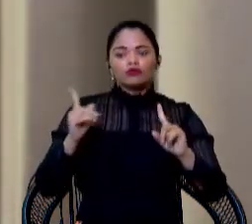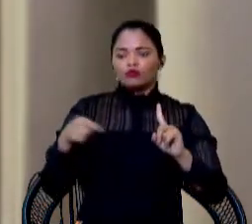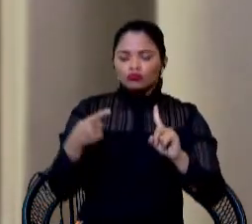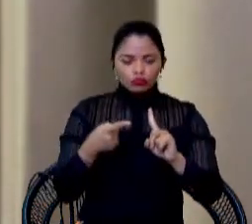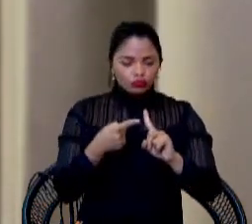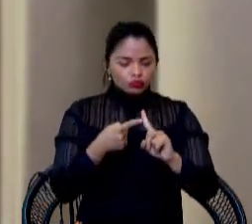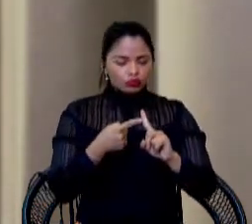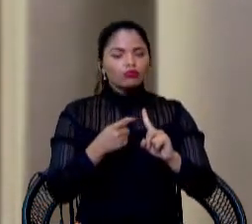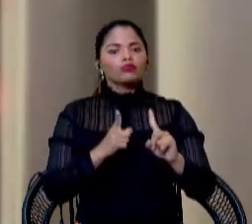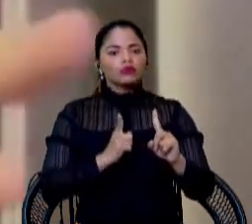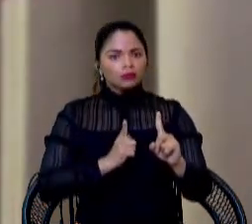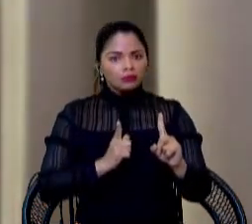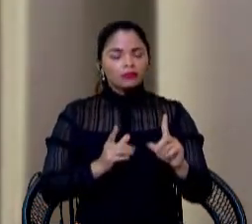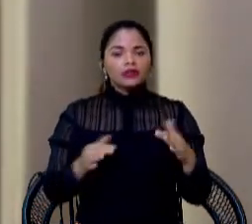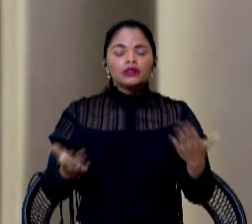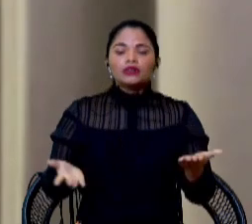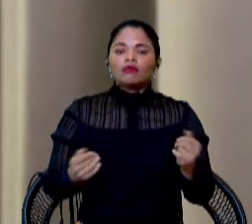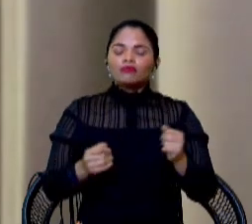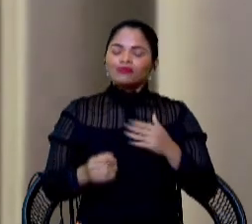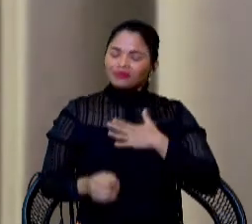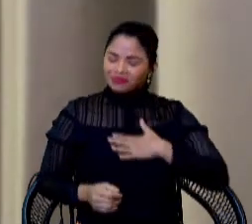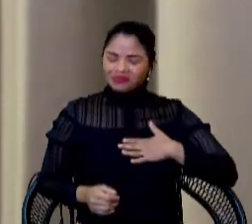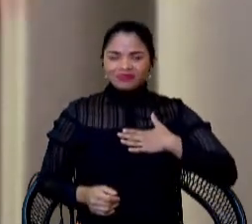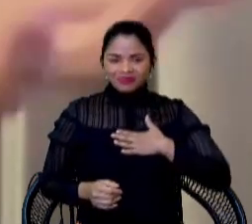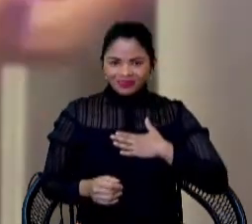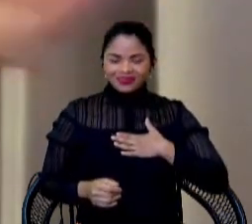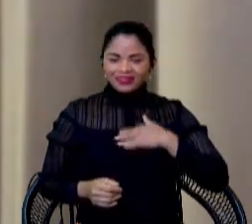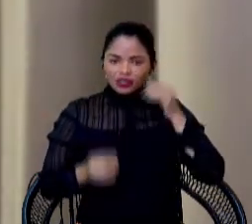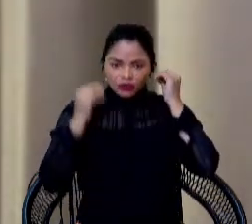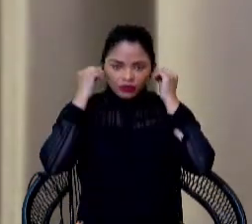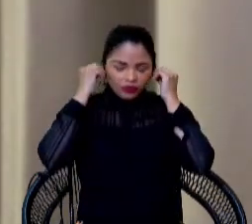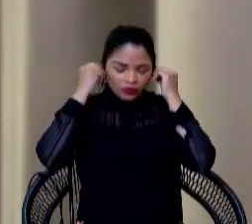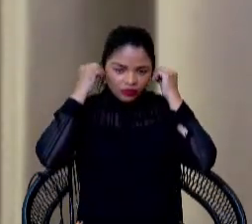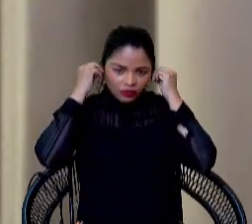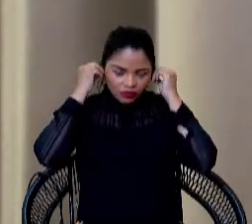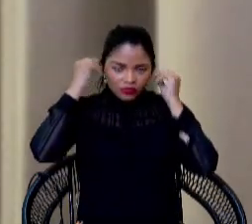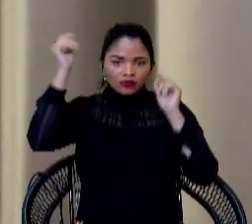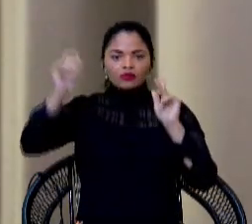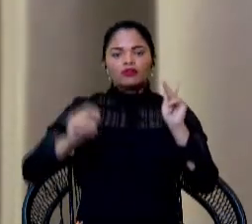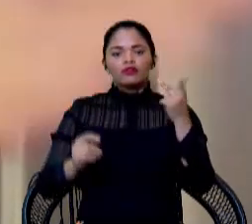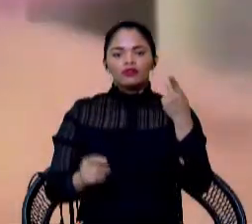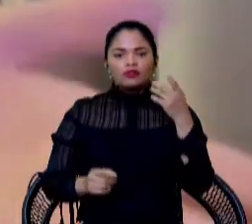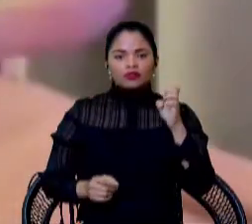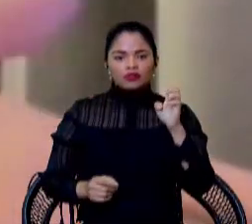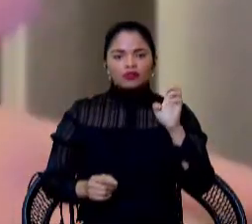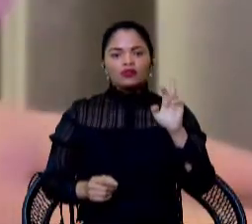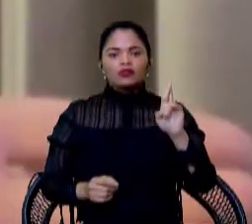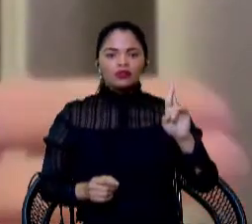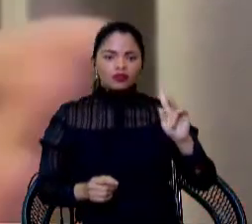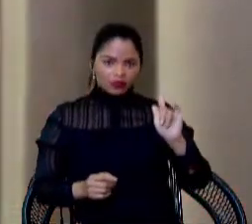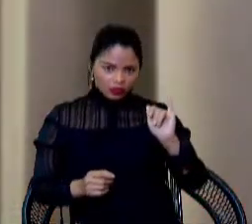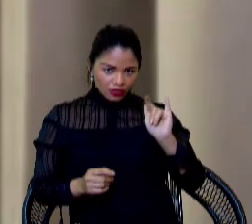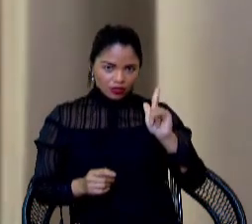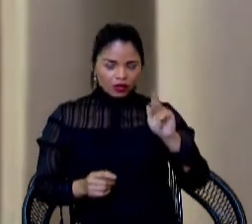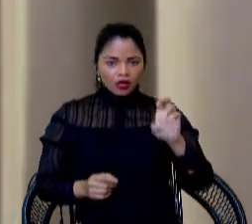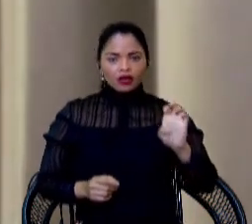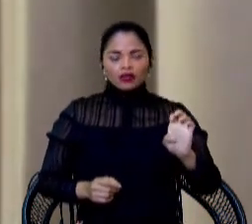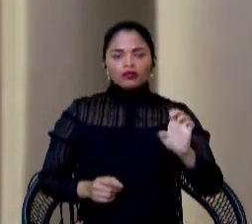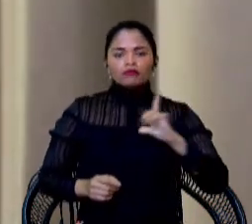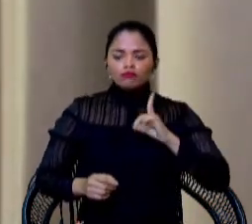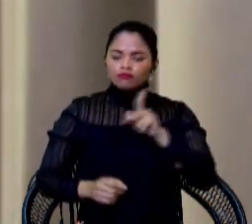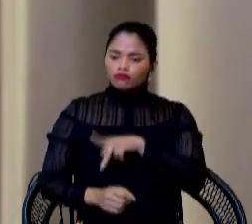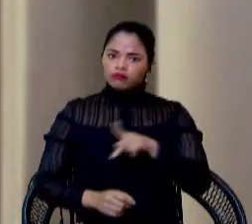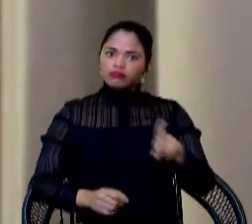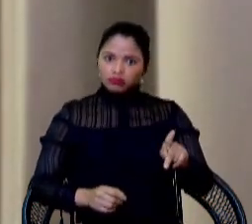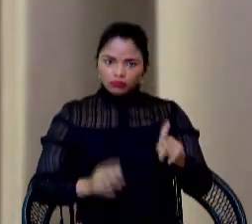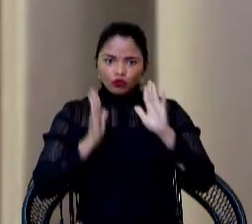objetivos que a gente tem. Antes de mais nada, eu vou me apresentar, tá? Para quem não me conhece, meu nome é Henrique Castro. Eu sou professor da ComSchool, focado em